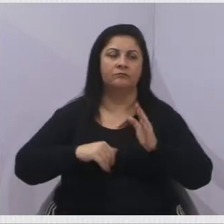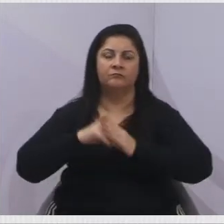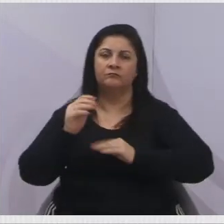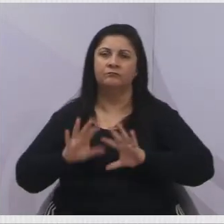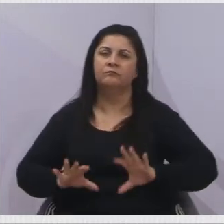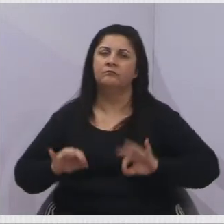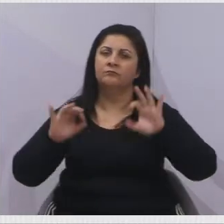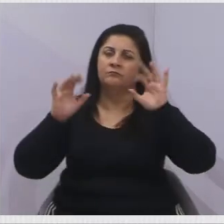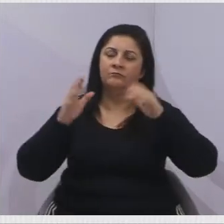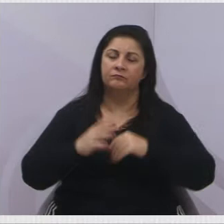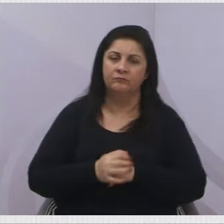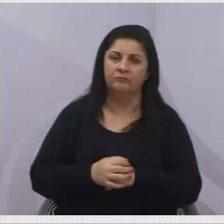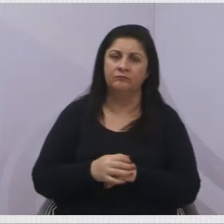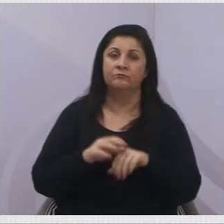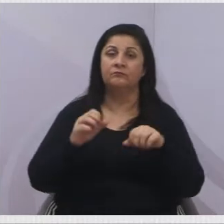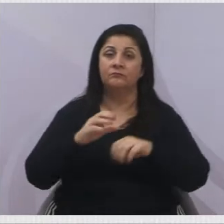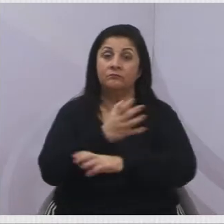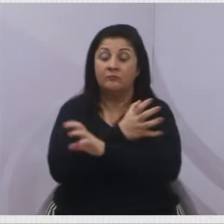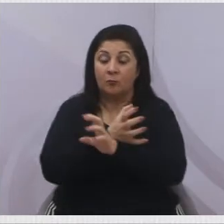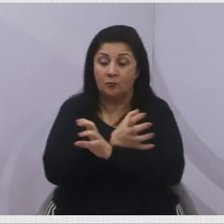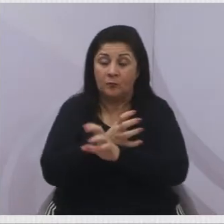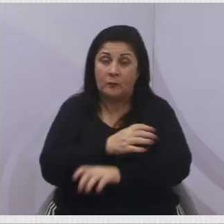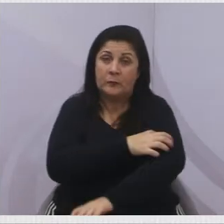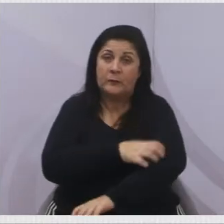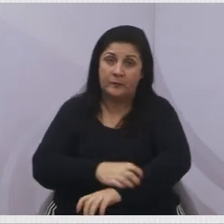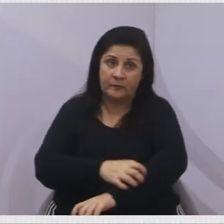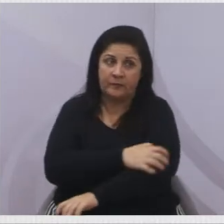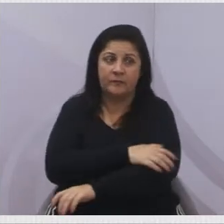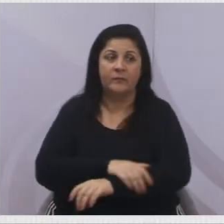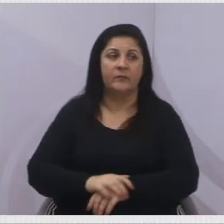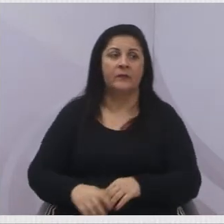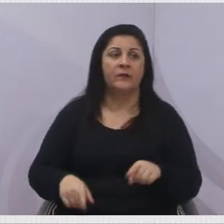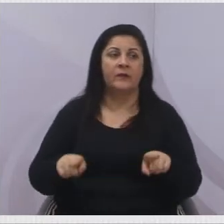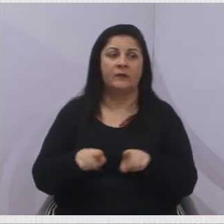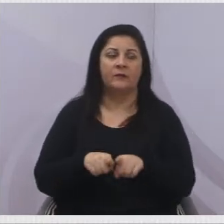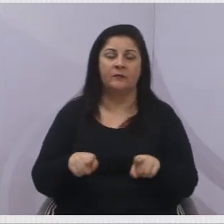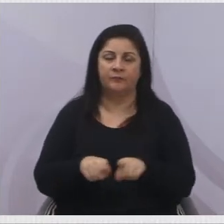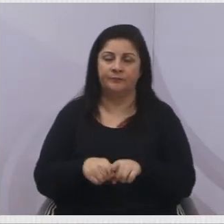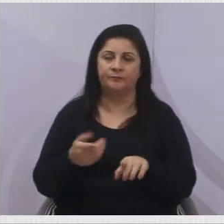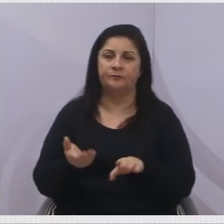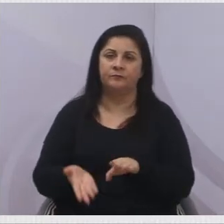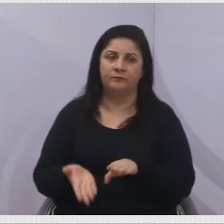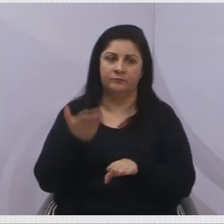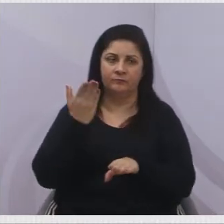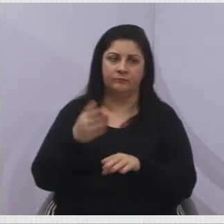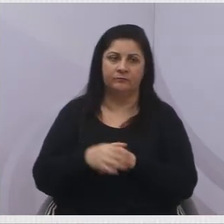traumato-ortopédicos e sessões de hemodiálise, também tivemos um aumento de